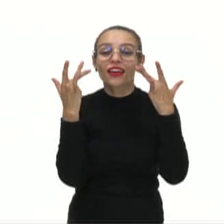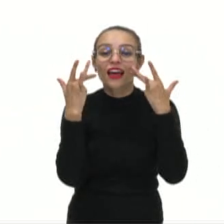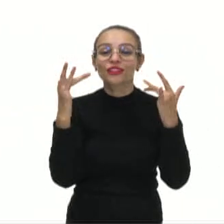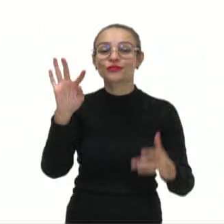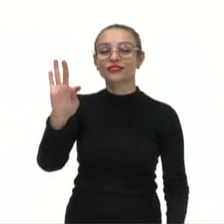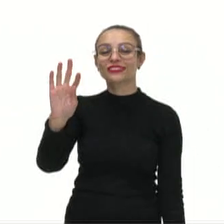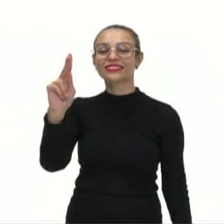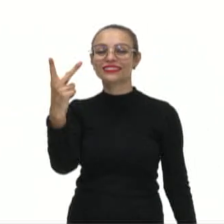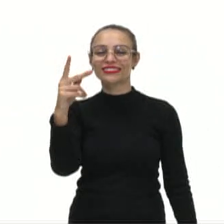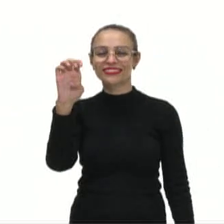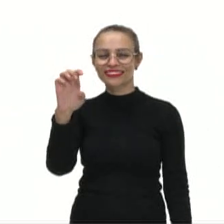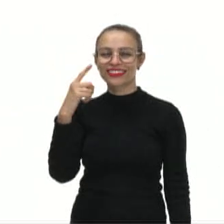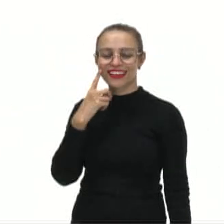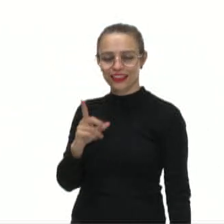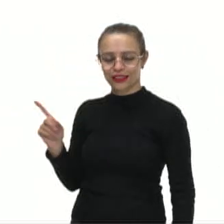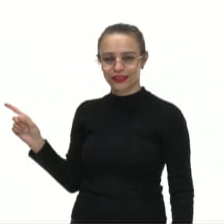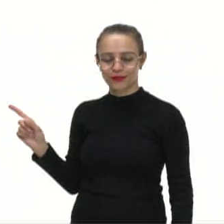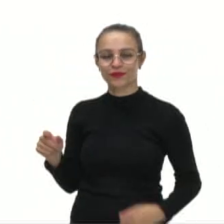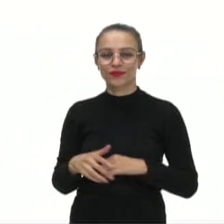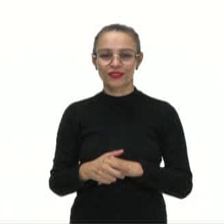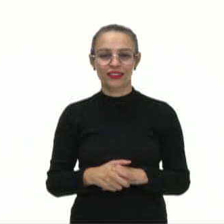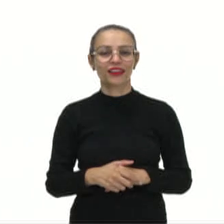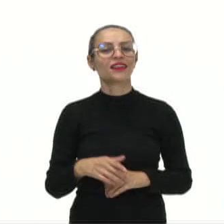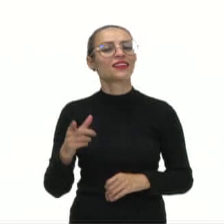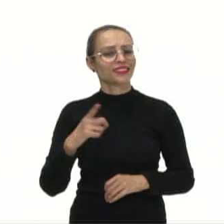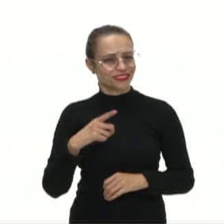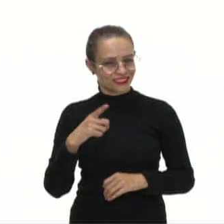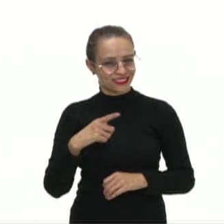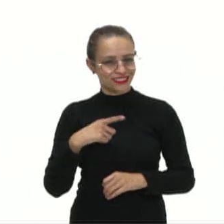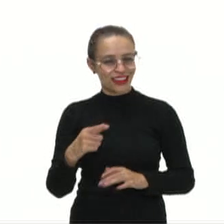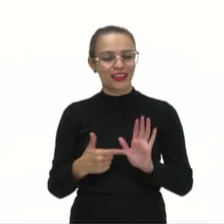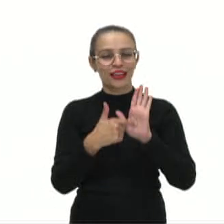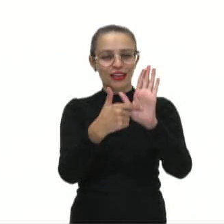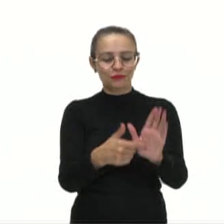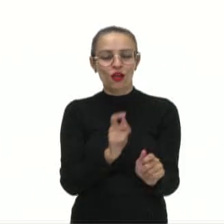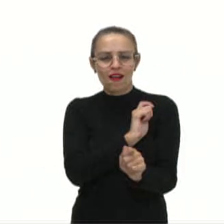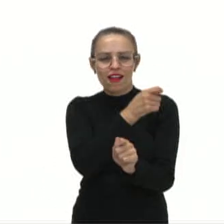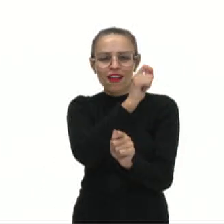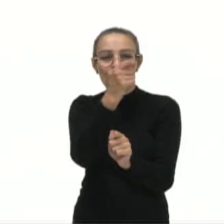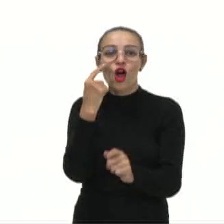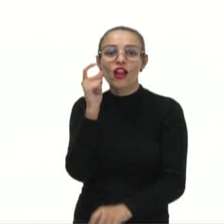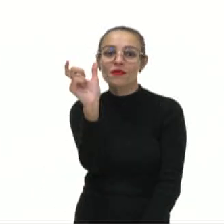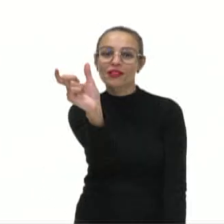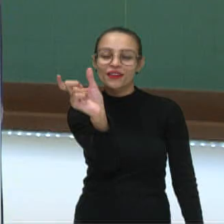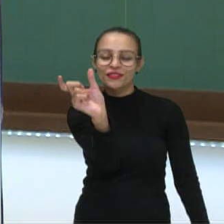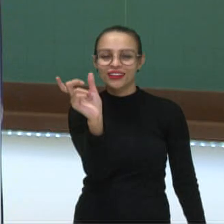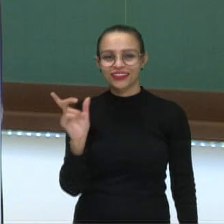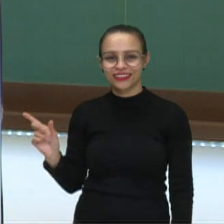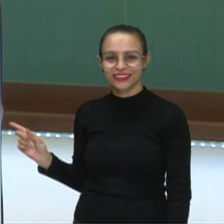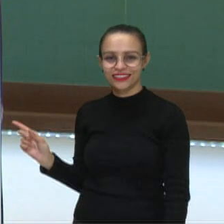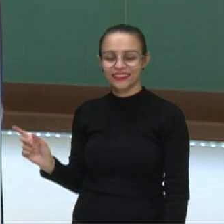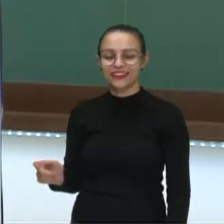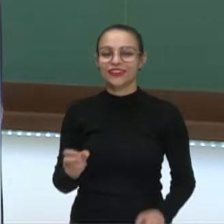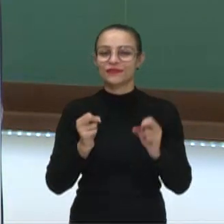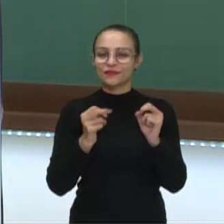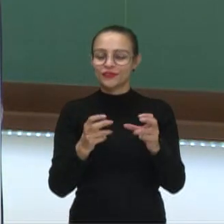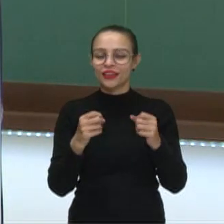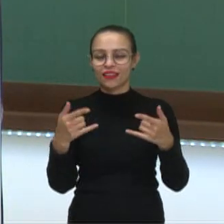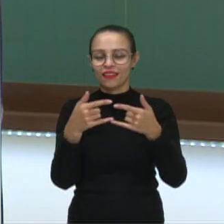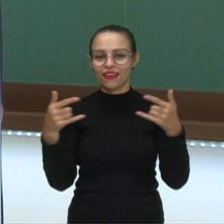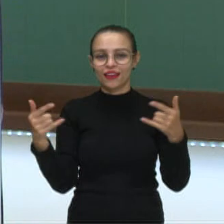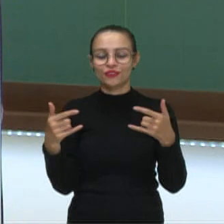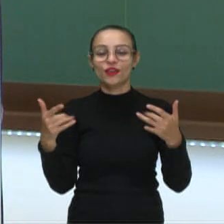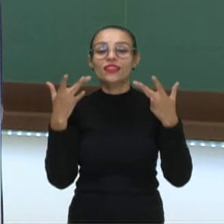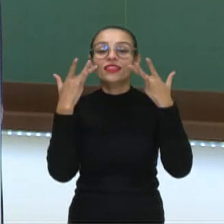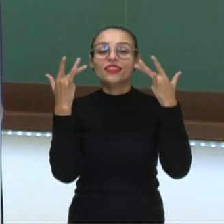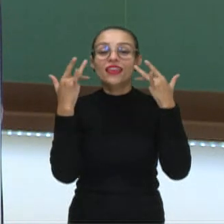TH. Exposição de pintura e escultura. Olha o vocabulário aqui, bilhetes à venda no Teatro Municipal. Então,